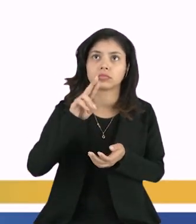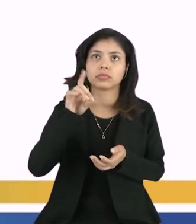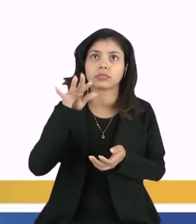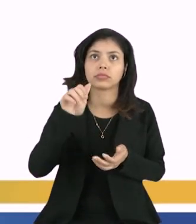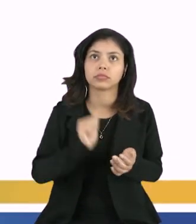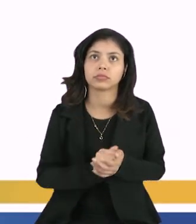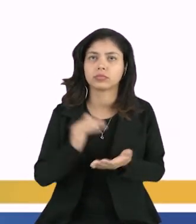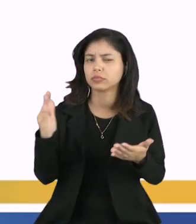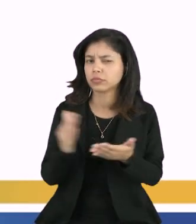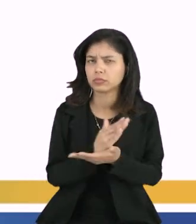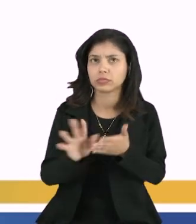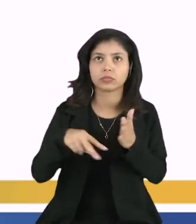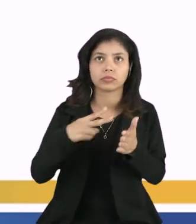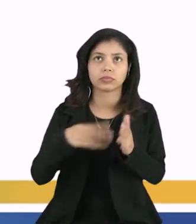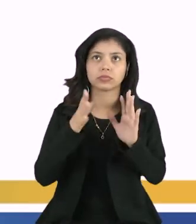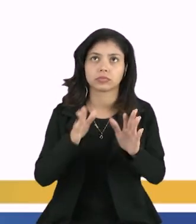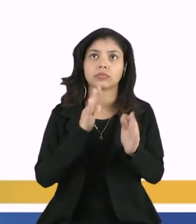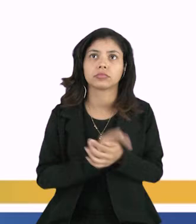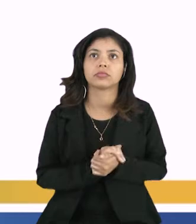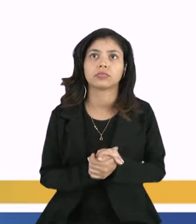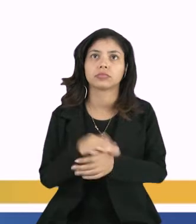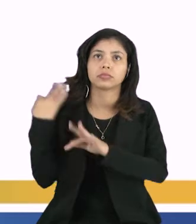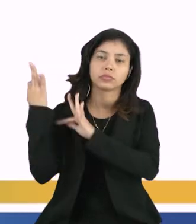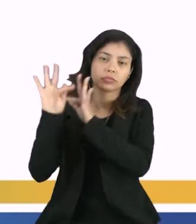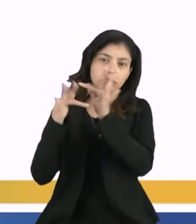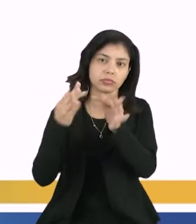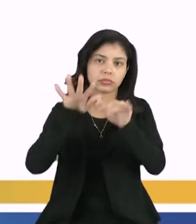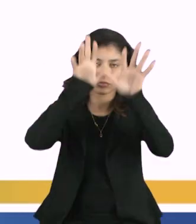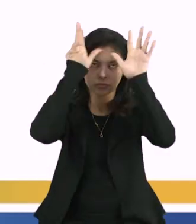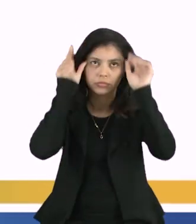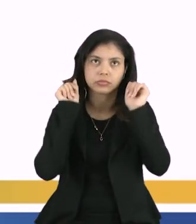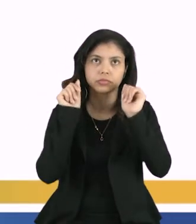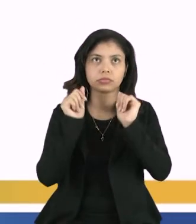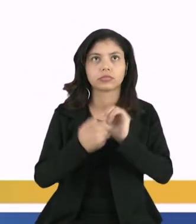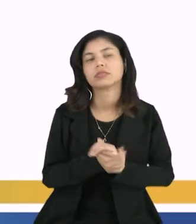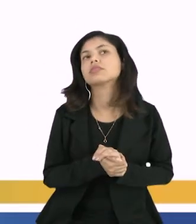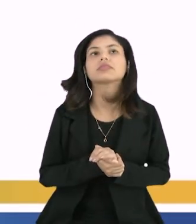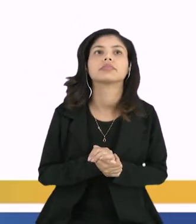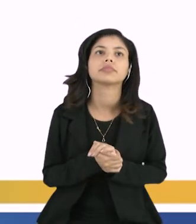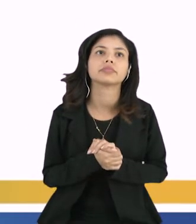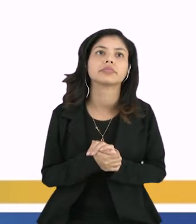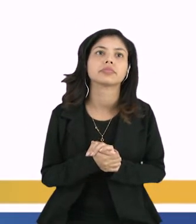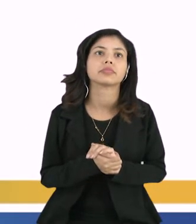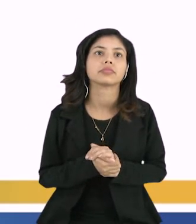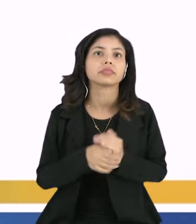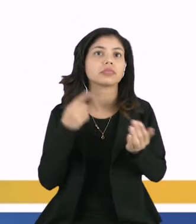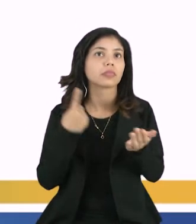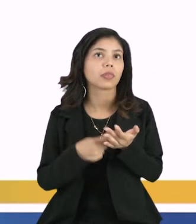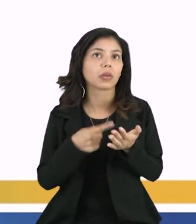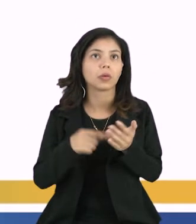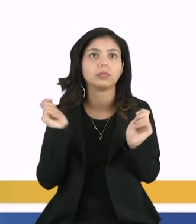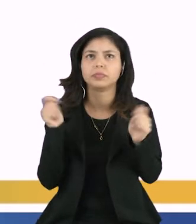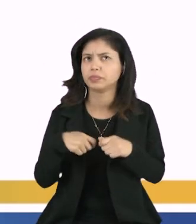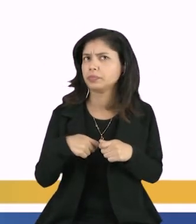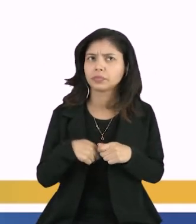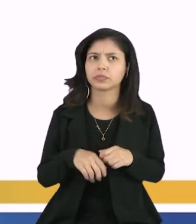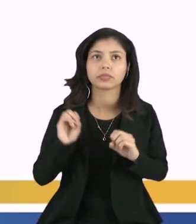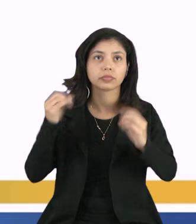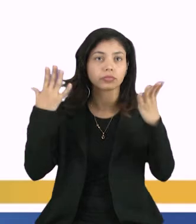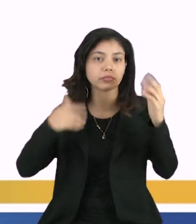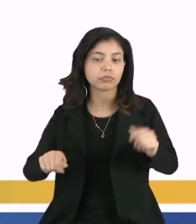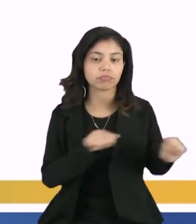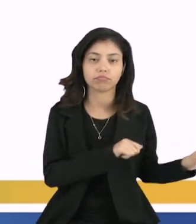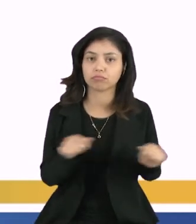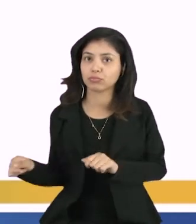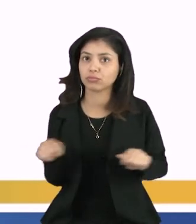e as toadas. Algumas dessas danças fazem parte do folclore do Acre. Impossível pensar na festa junina sem